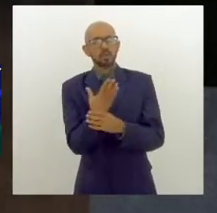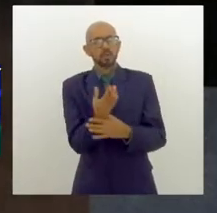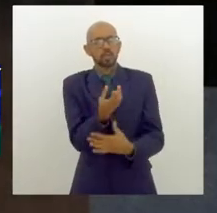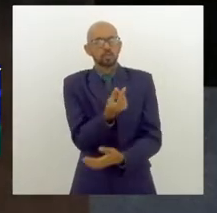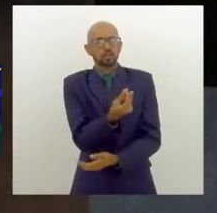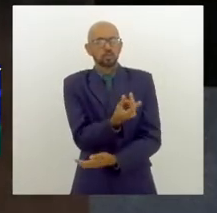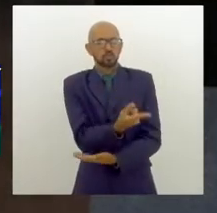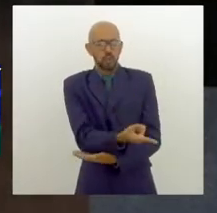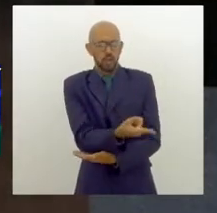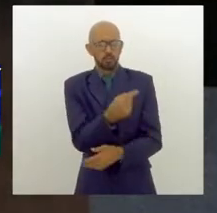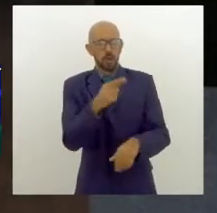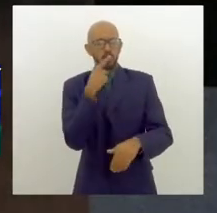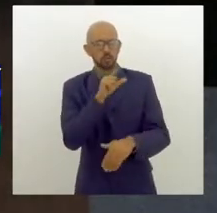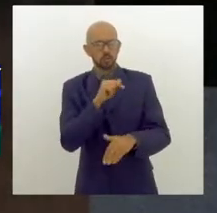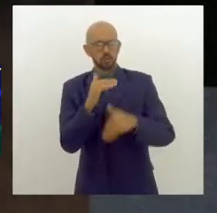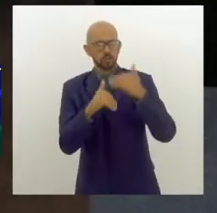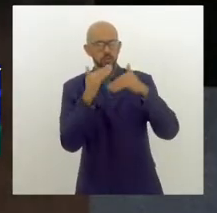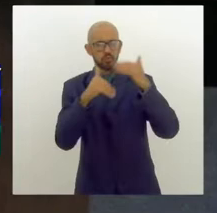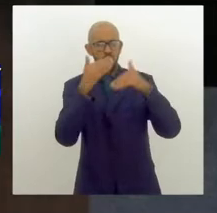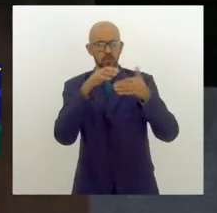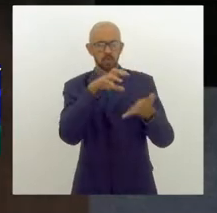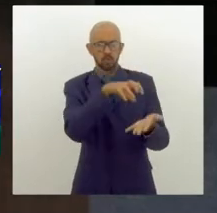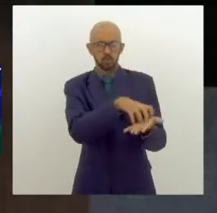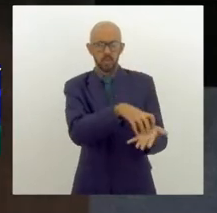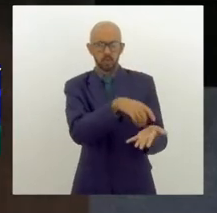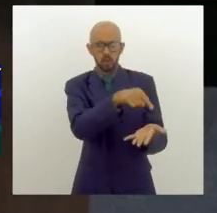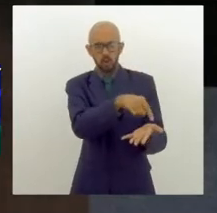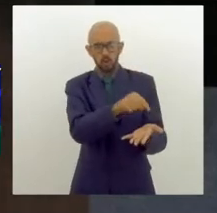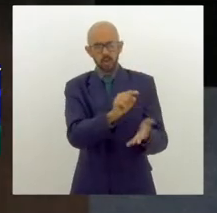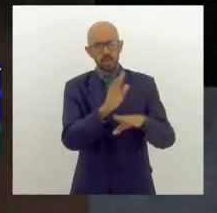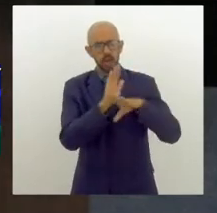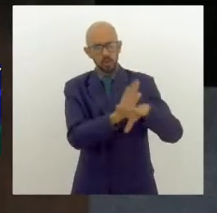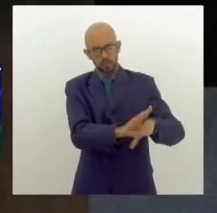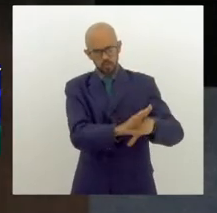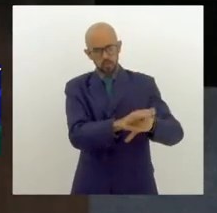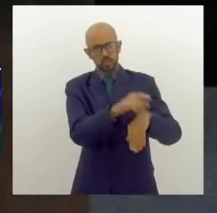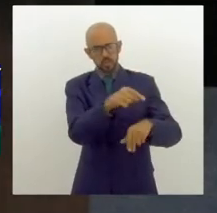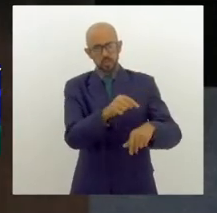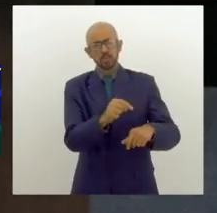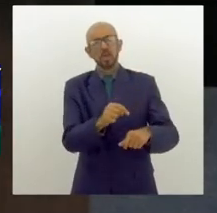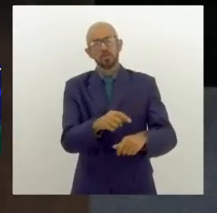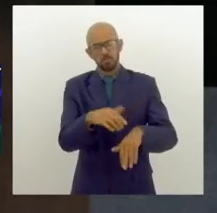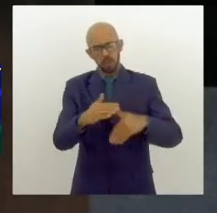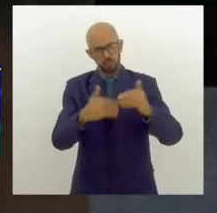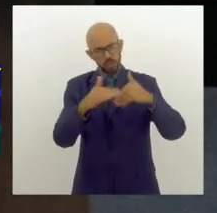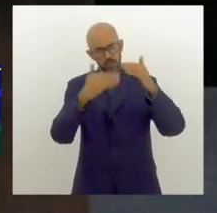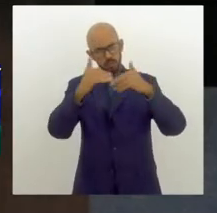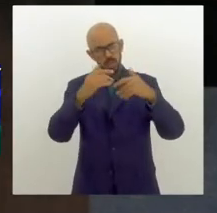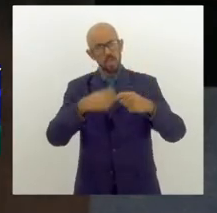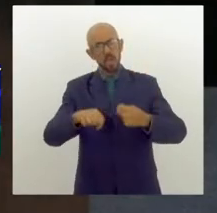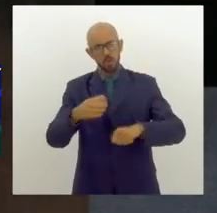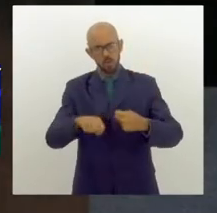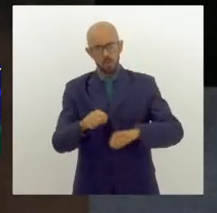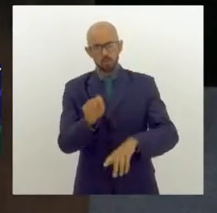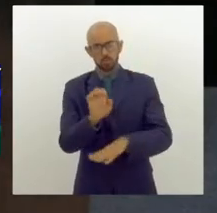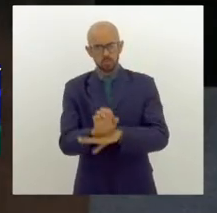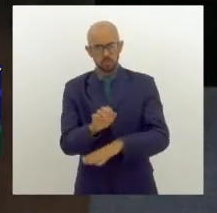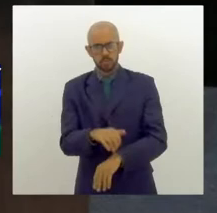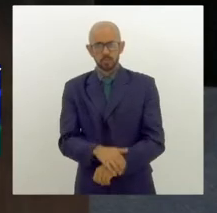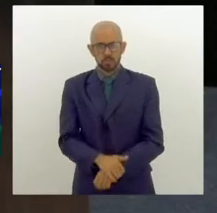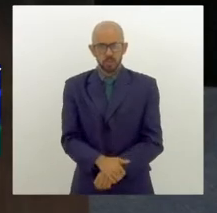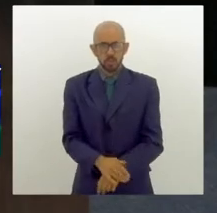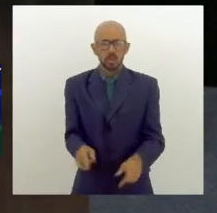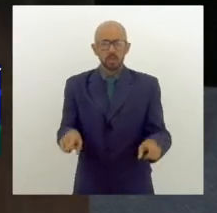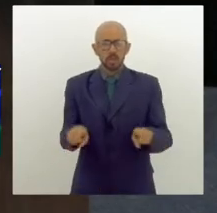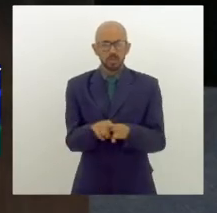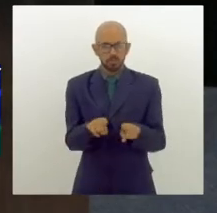verdadeiro desenvolvimento desse setor, que tanto contribui para alavancar o crescimento da economia.